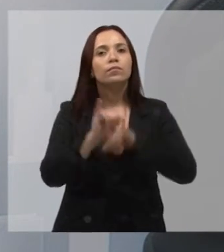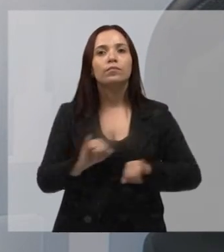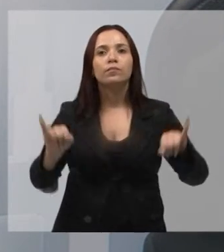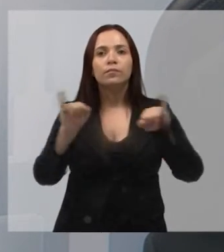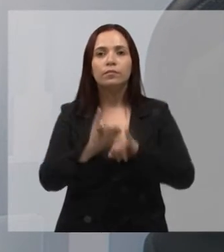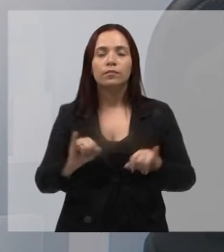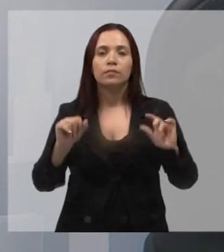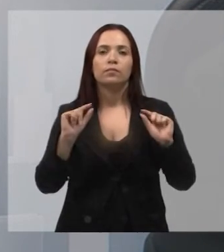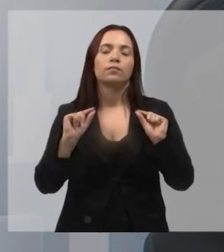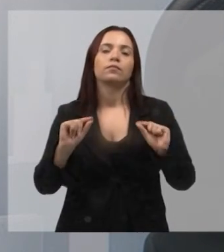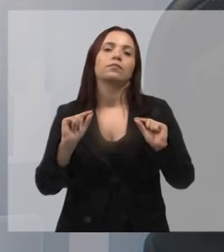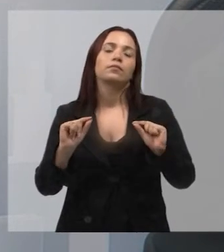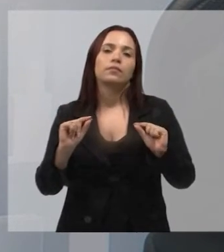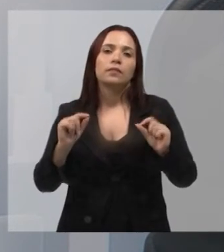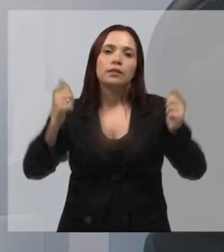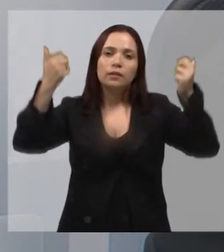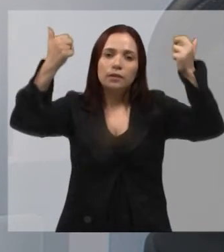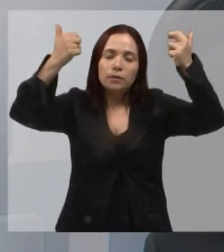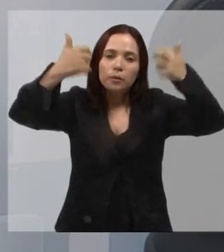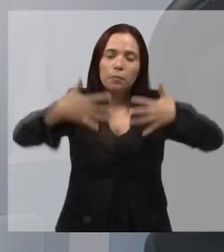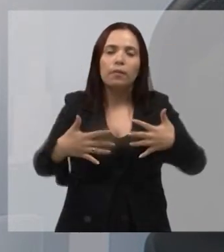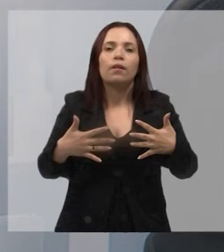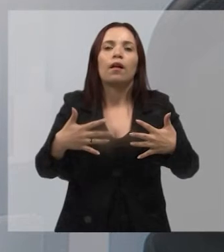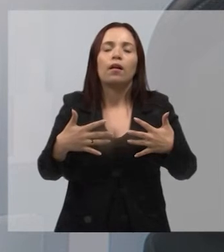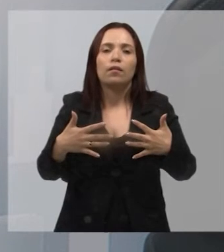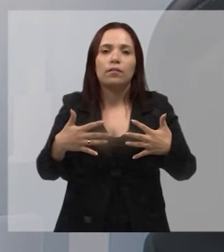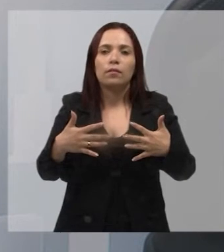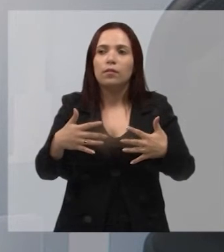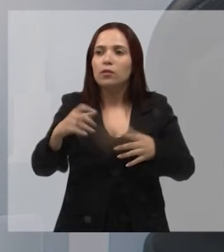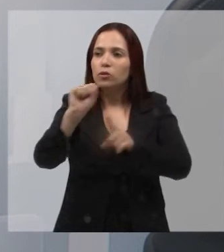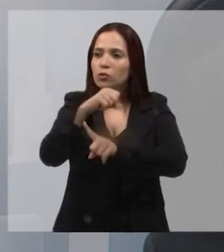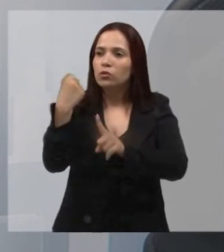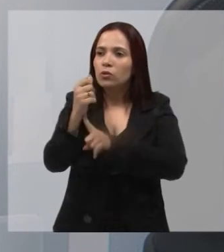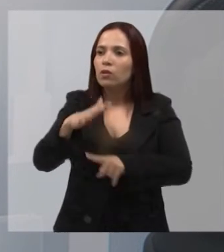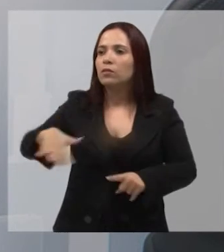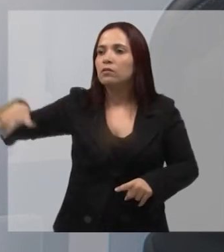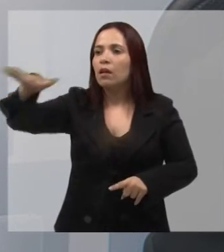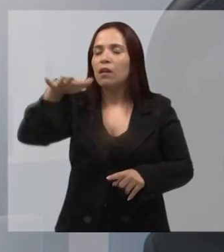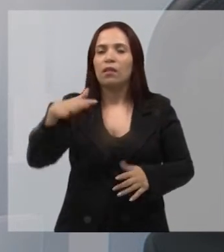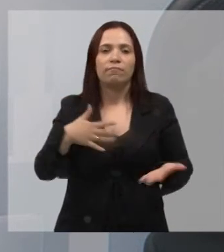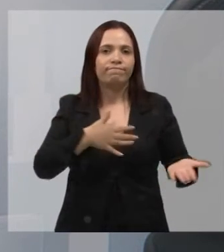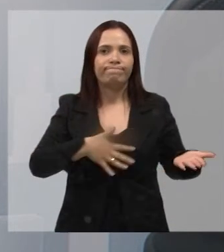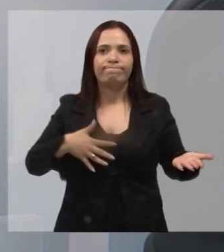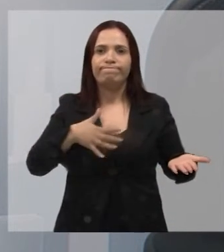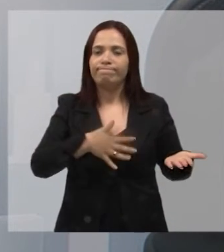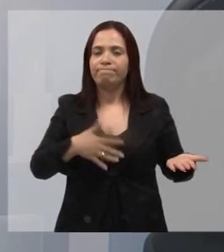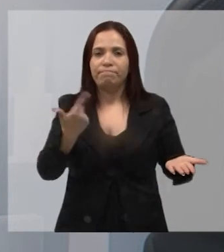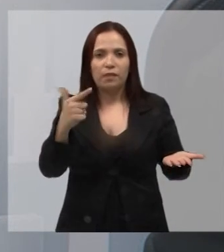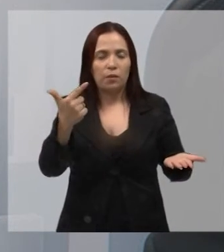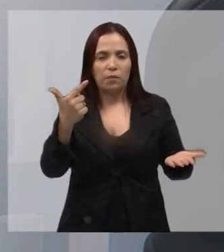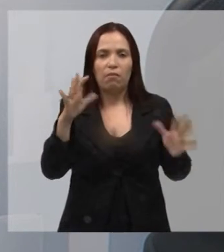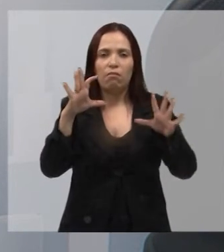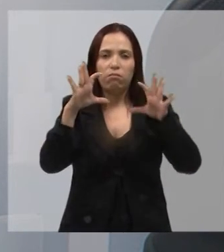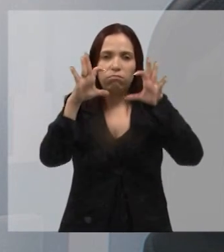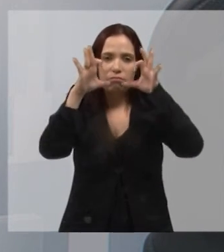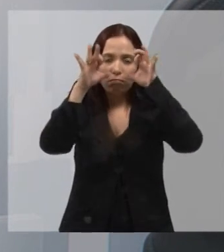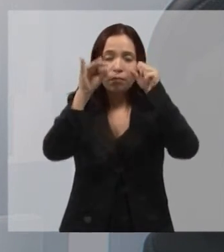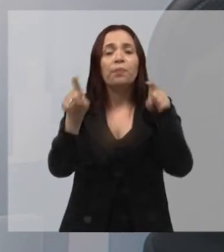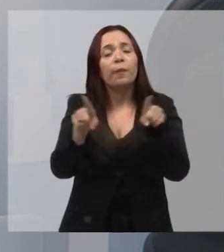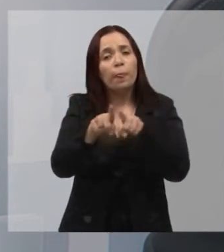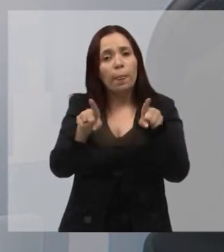tornar uma caixa de ressonância do descontentamento da população. E lhe digo mais, meu irmão,